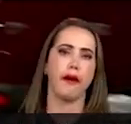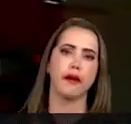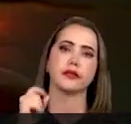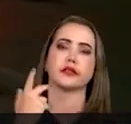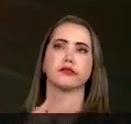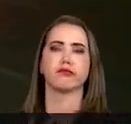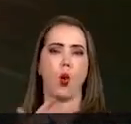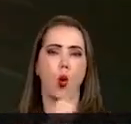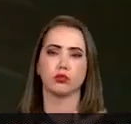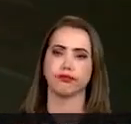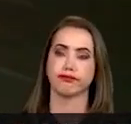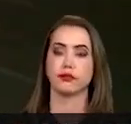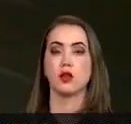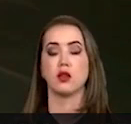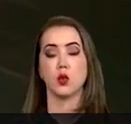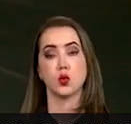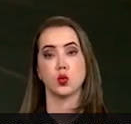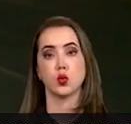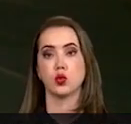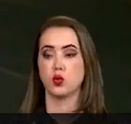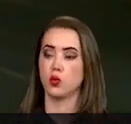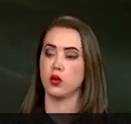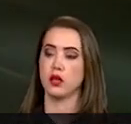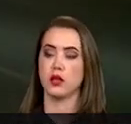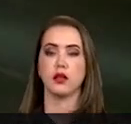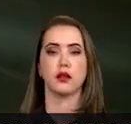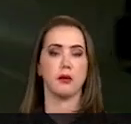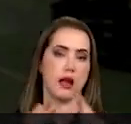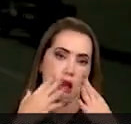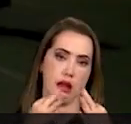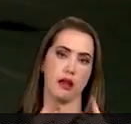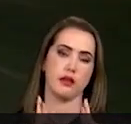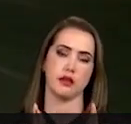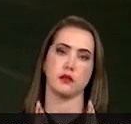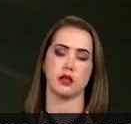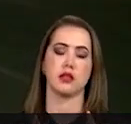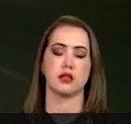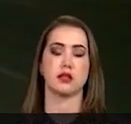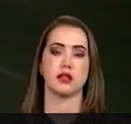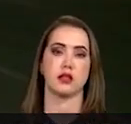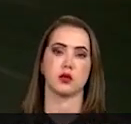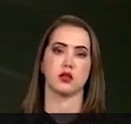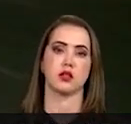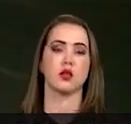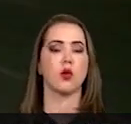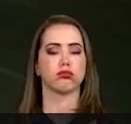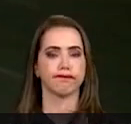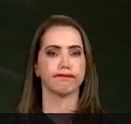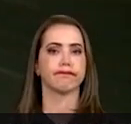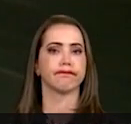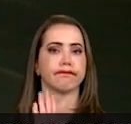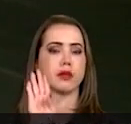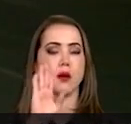O estudo, divulgado pelo INCA, também alerta que a perspectiva é que os casos de câncer continuem a